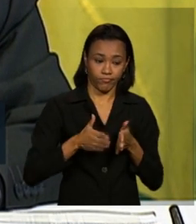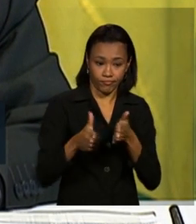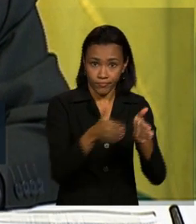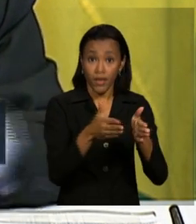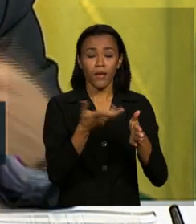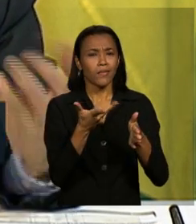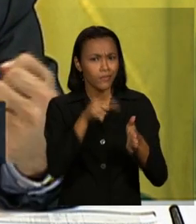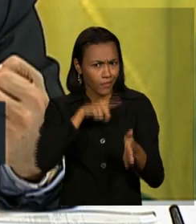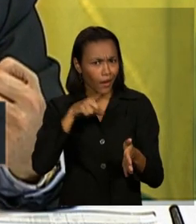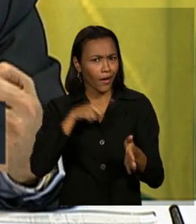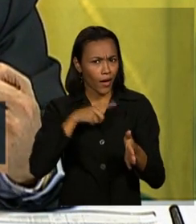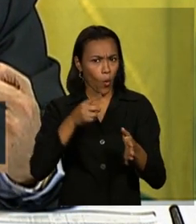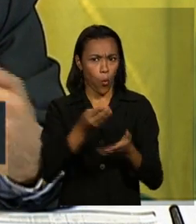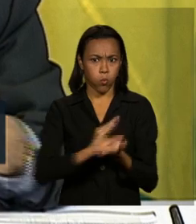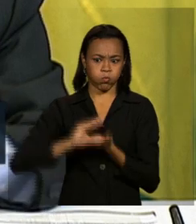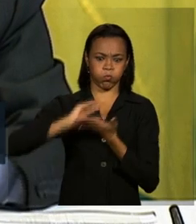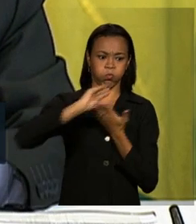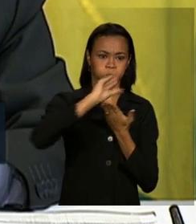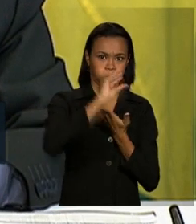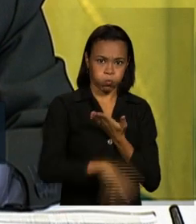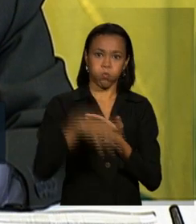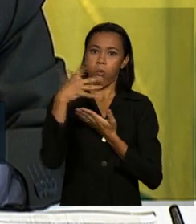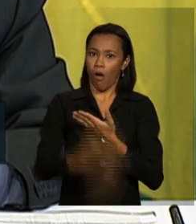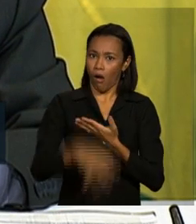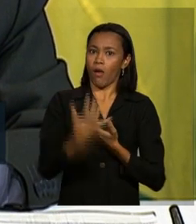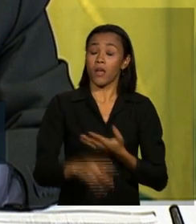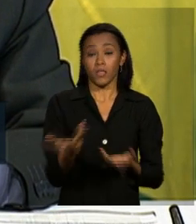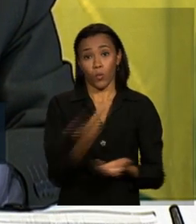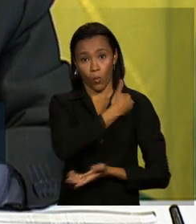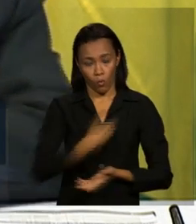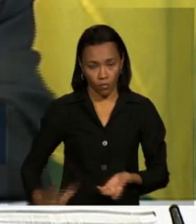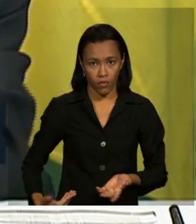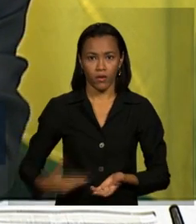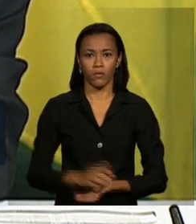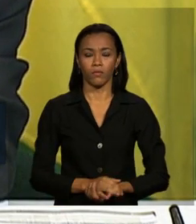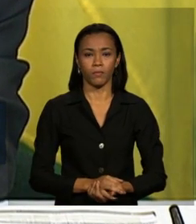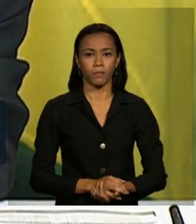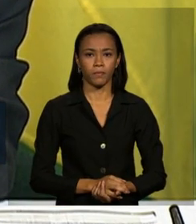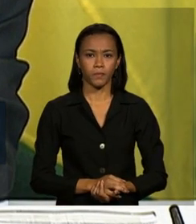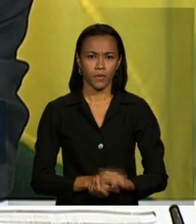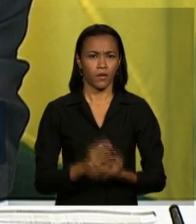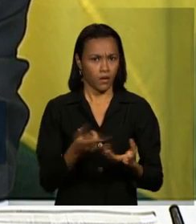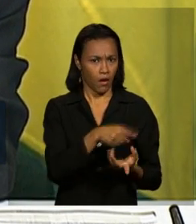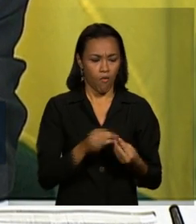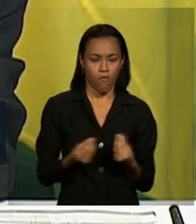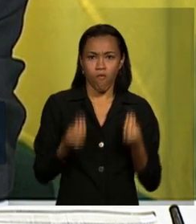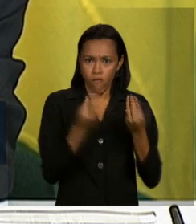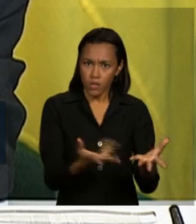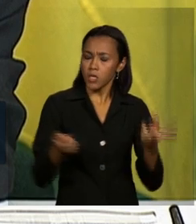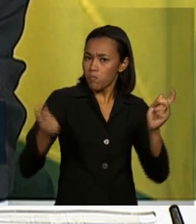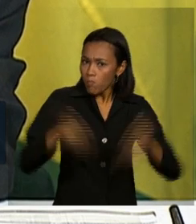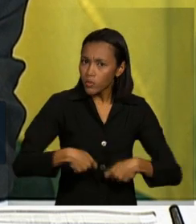têm naturalmente um custo de Capital elevado e o governo a oferecer